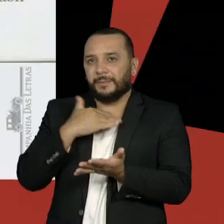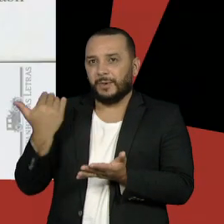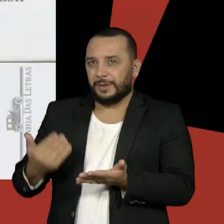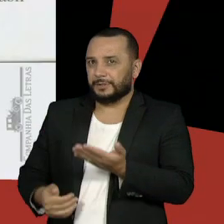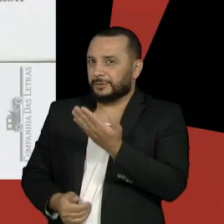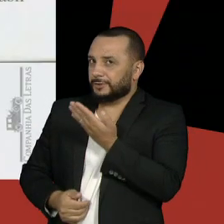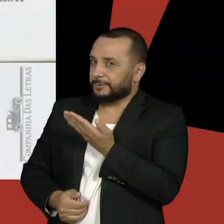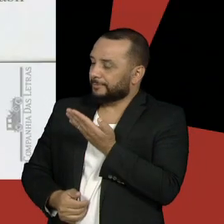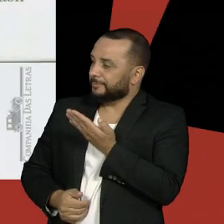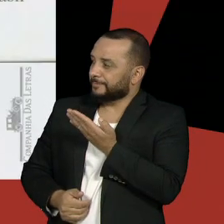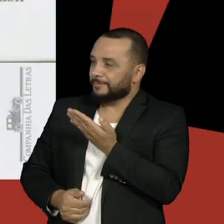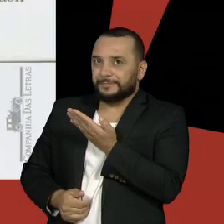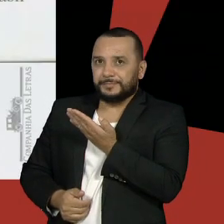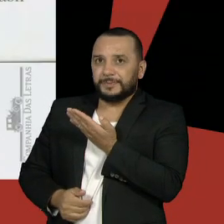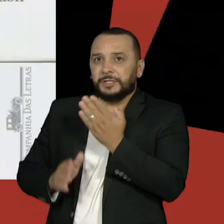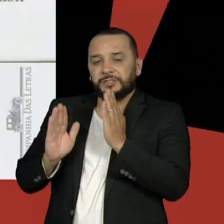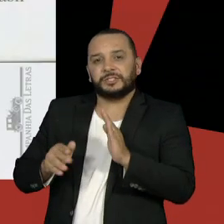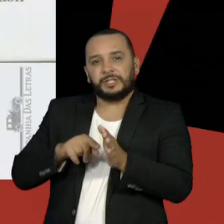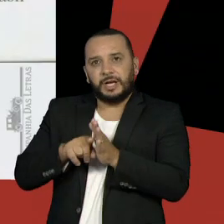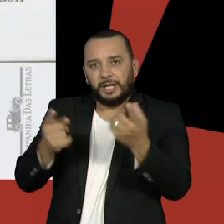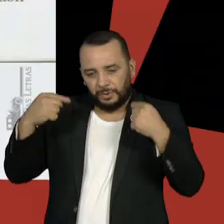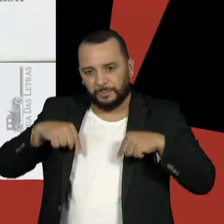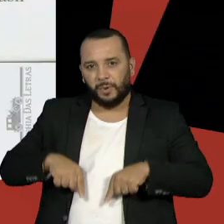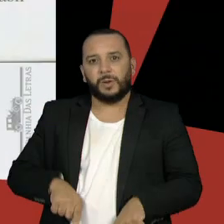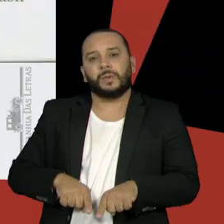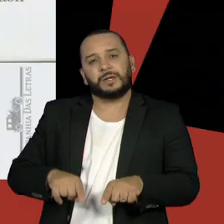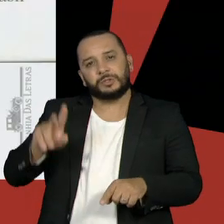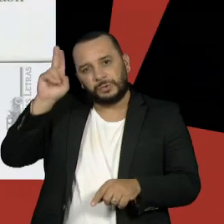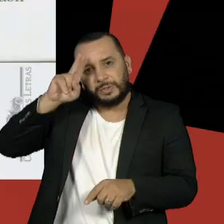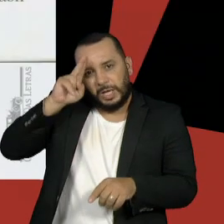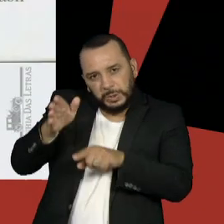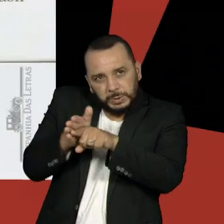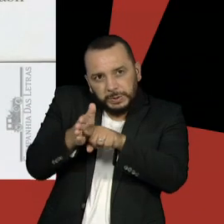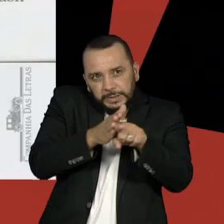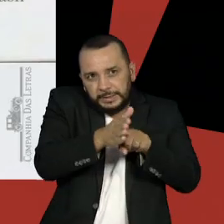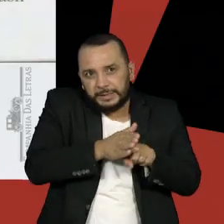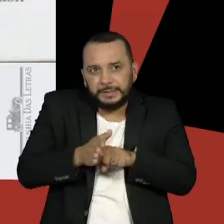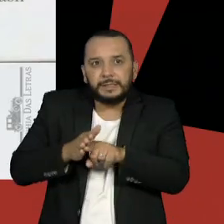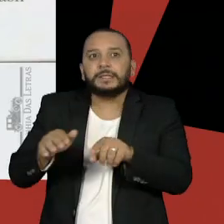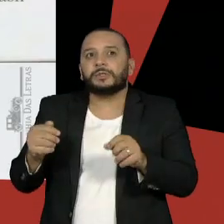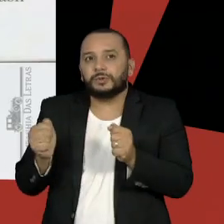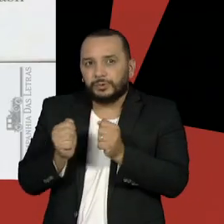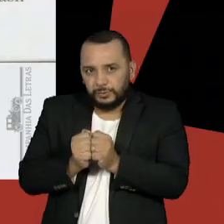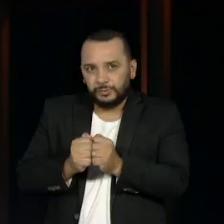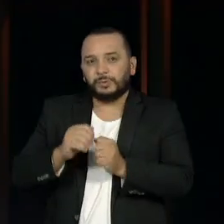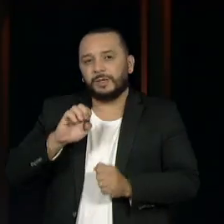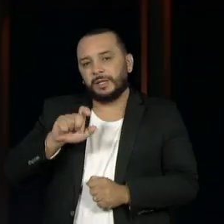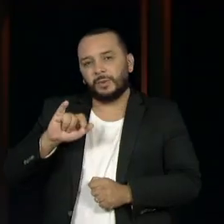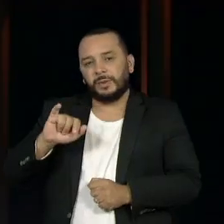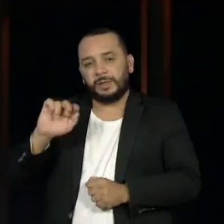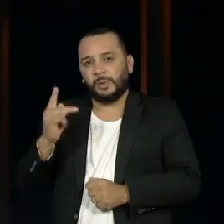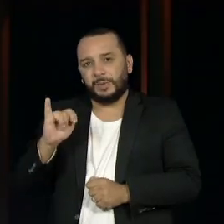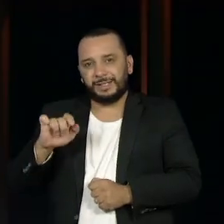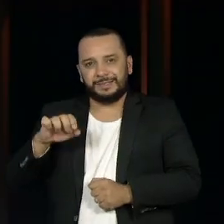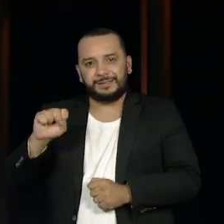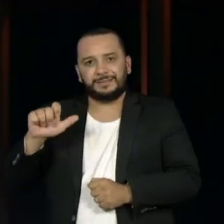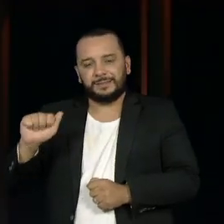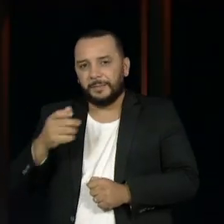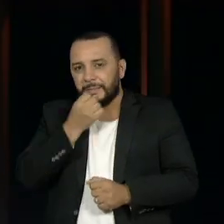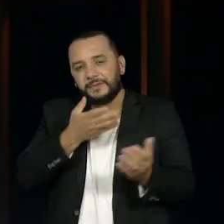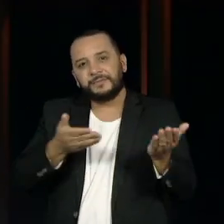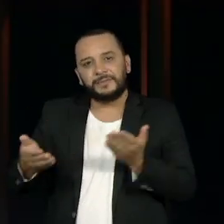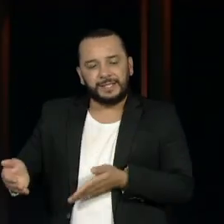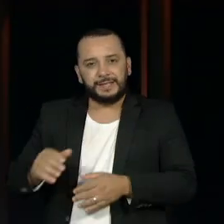da minha convidada antropólogo e Historiador a com a também Historiador a Heloísa Starling seja